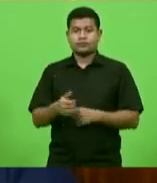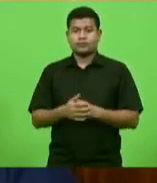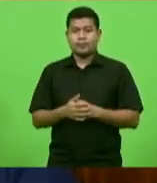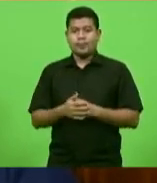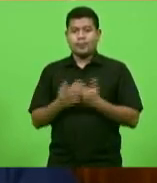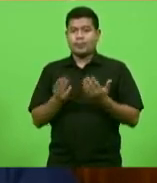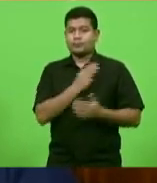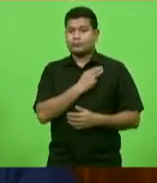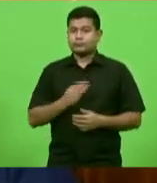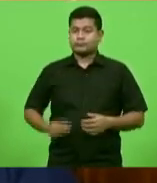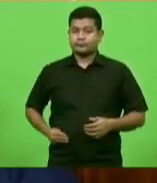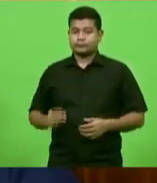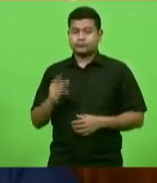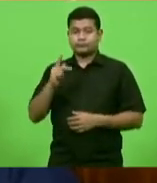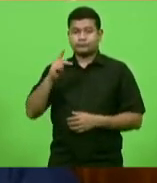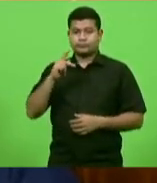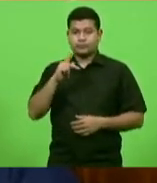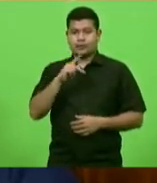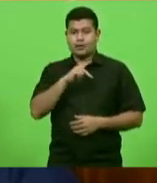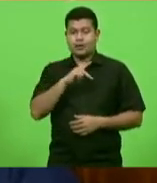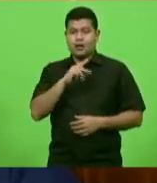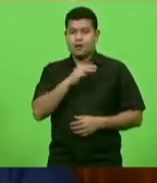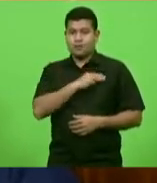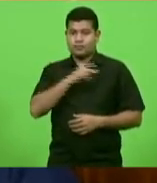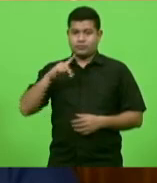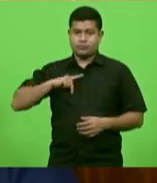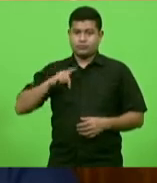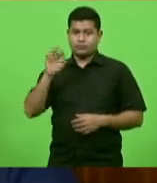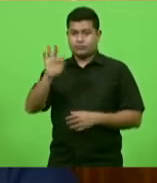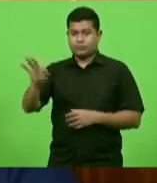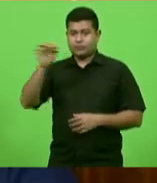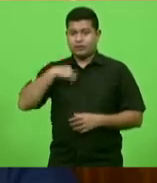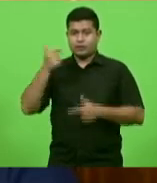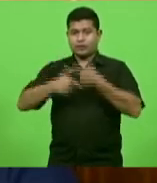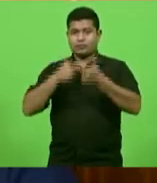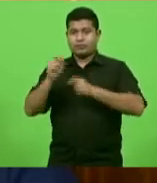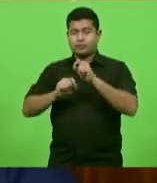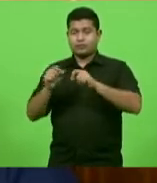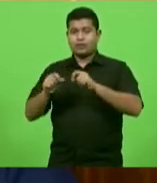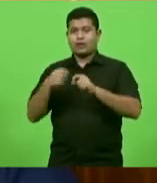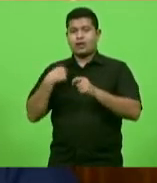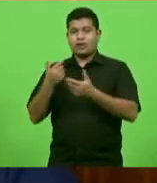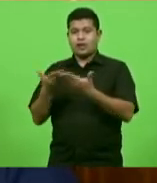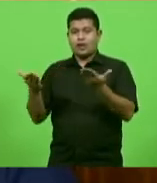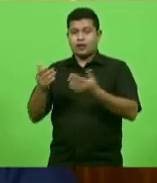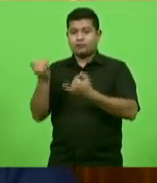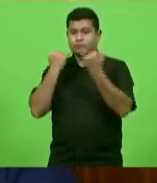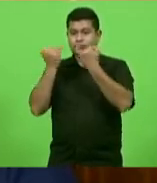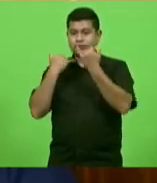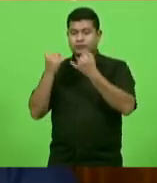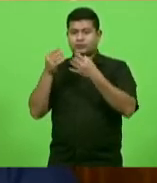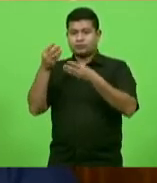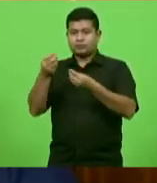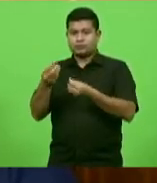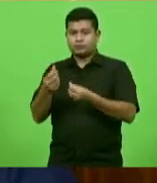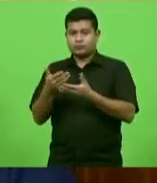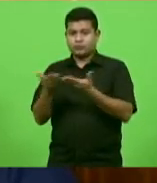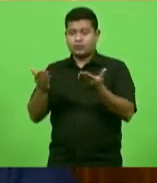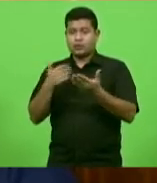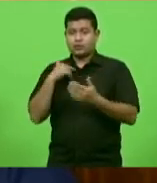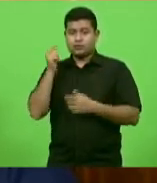O Ministério Público Federal trabalha no sentido de analisar os dados sensíveis colhidos a fim de apresentar